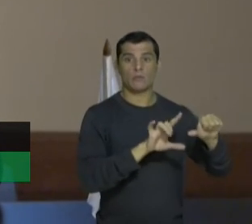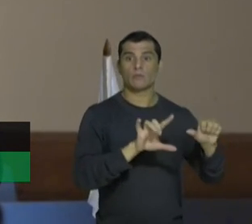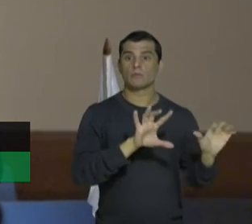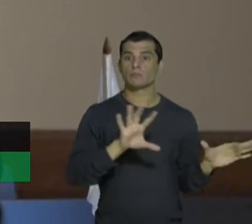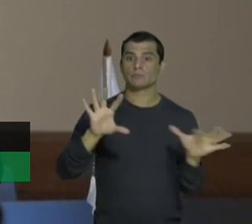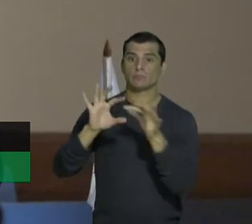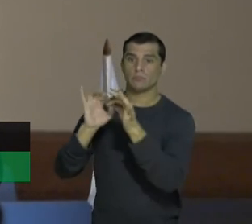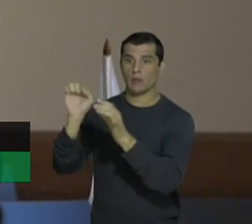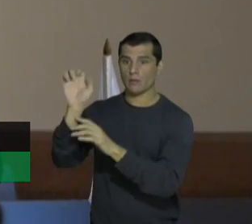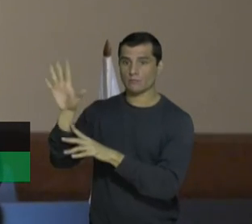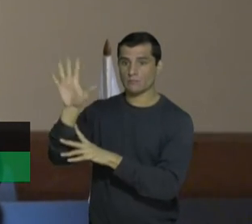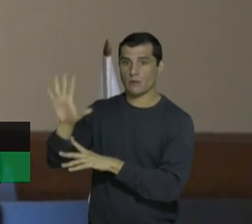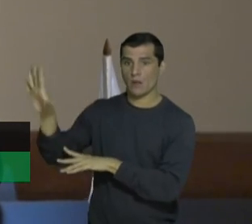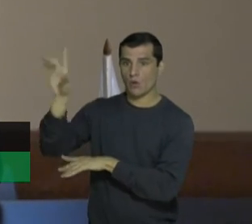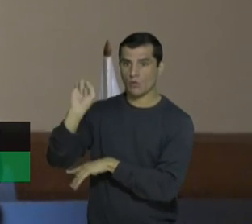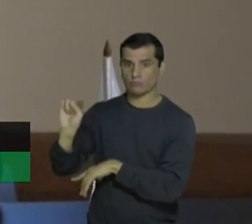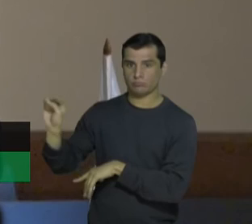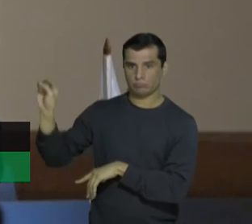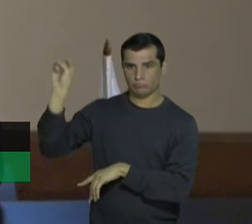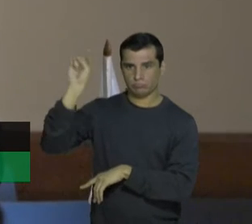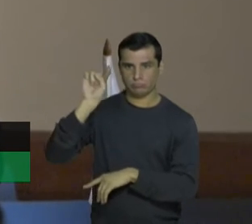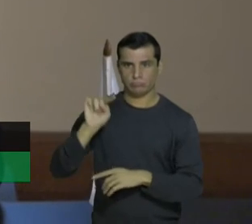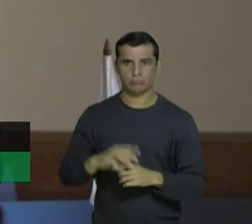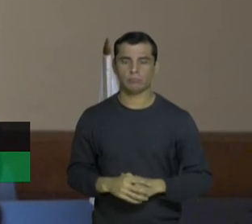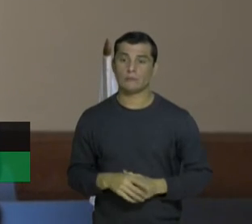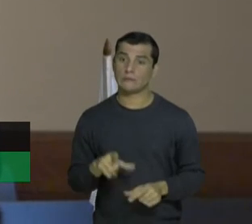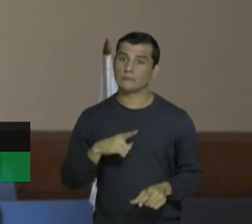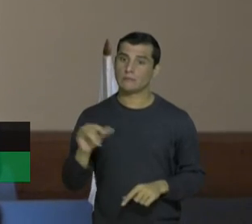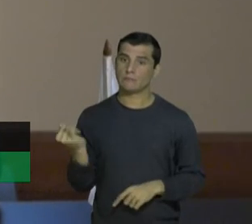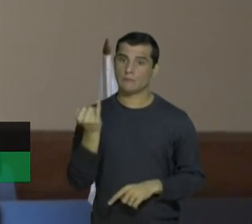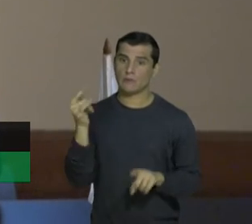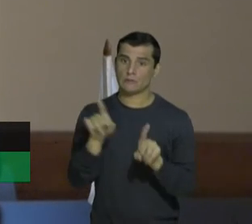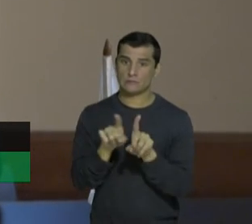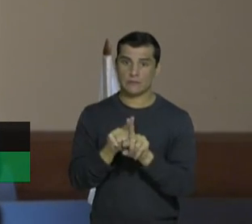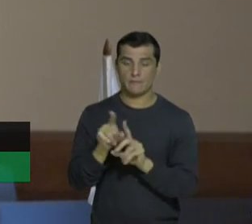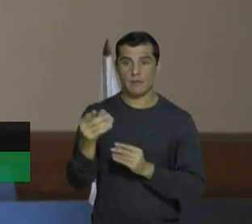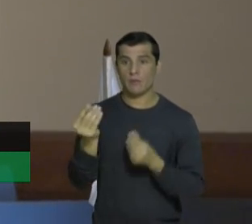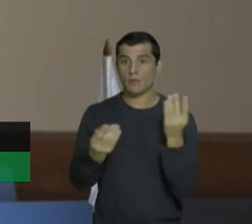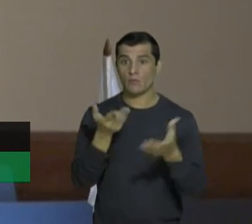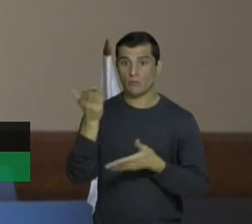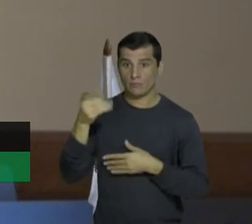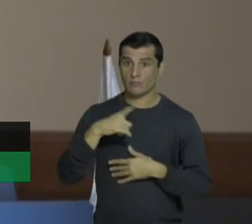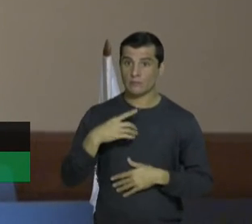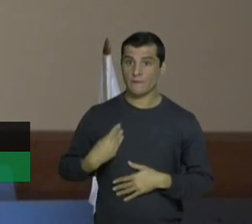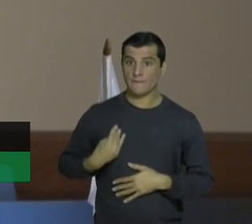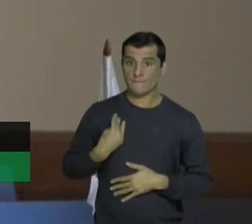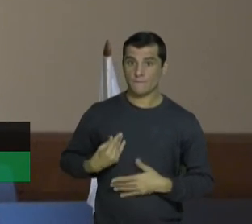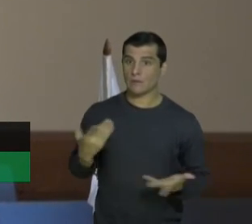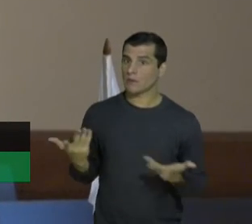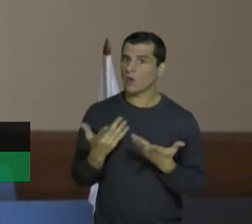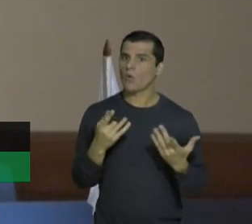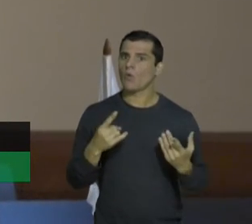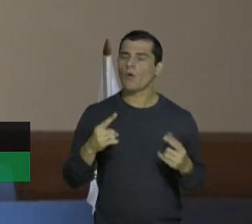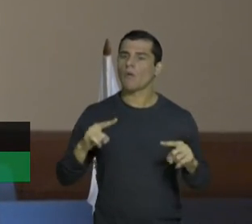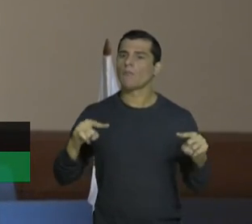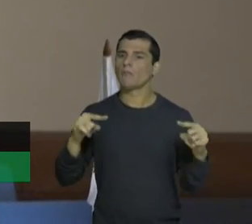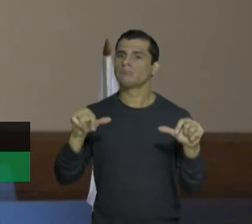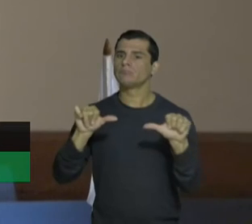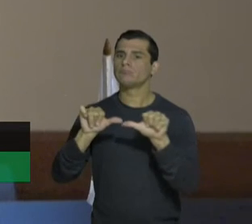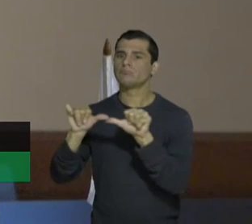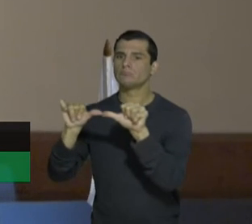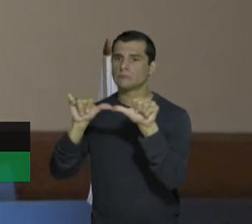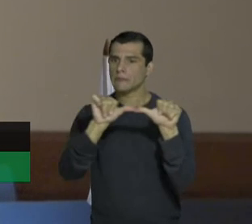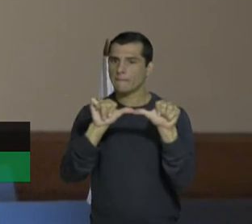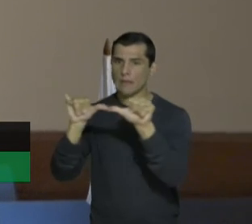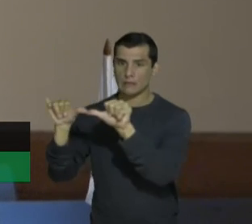união europeia de pronto é importante salientar e e que existe uma simetria n é e toda vez que